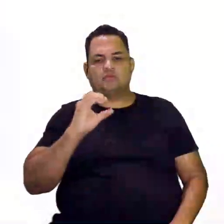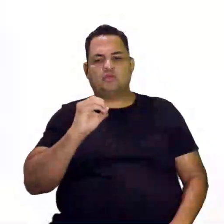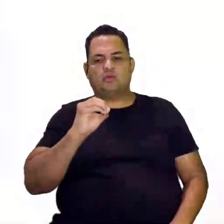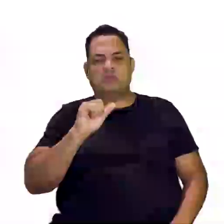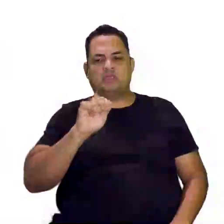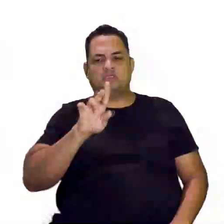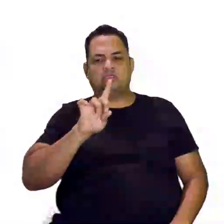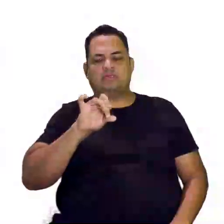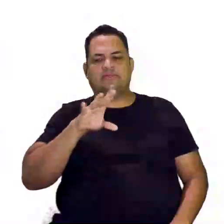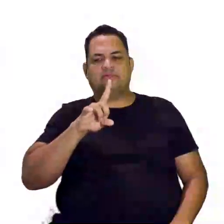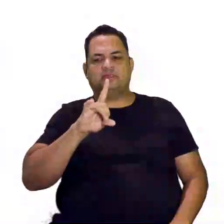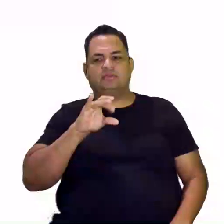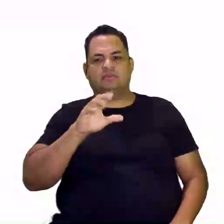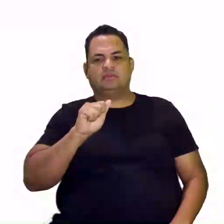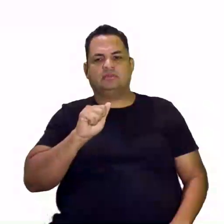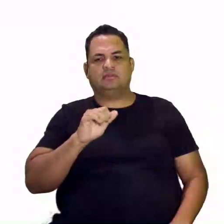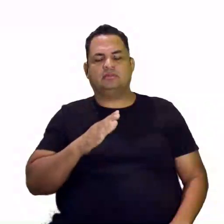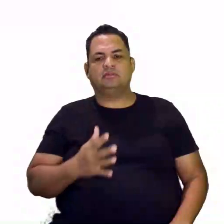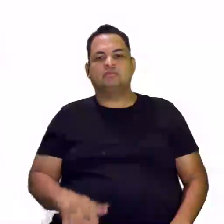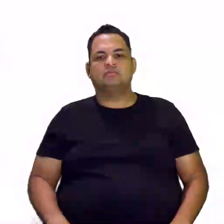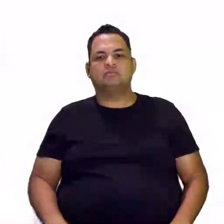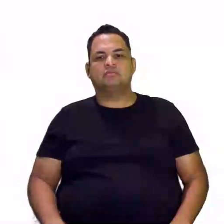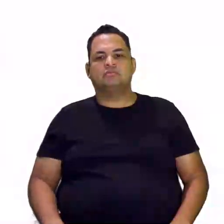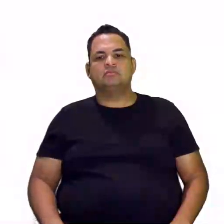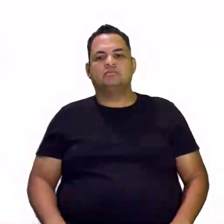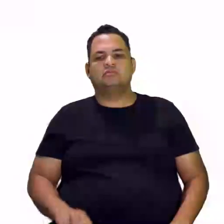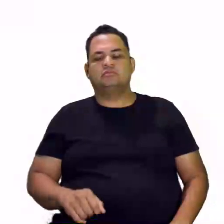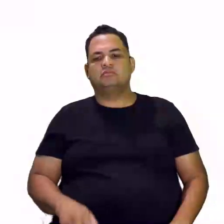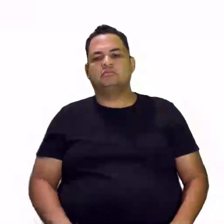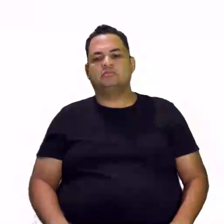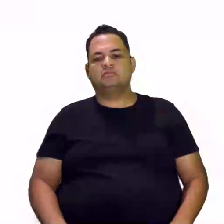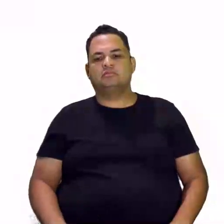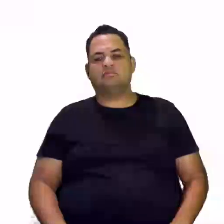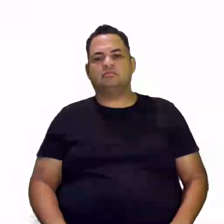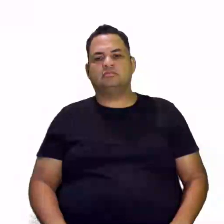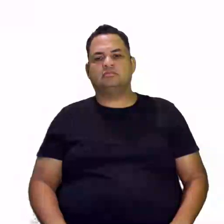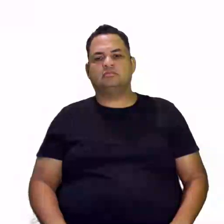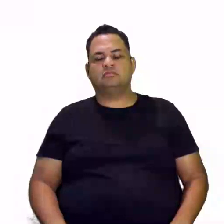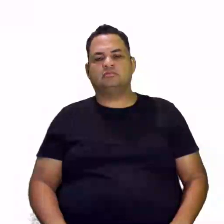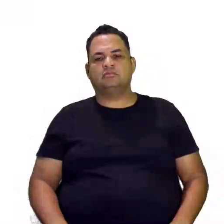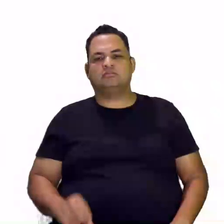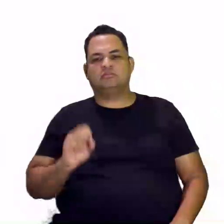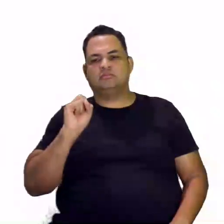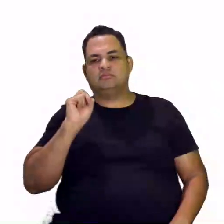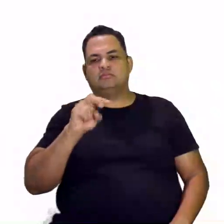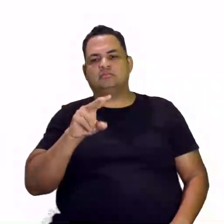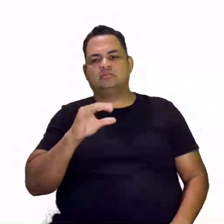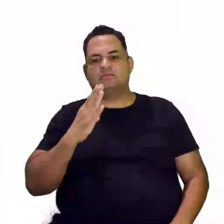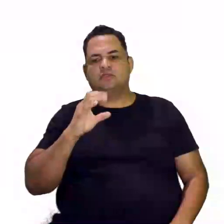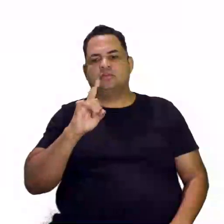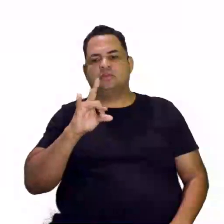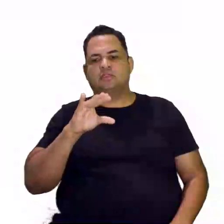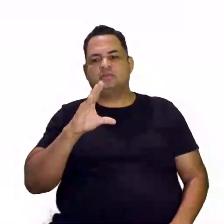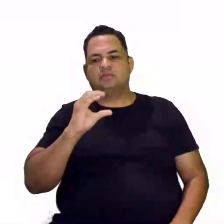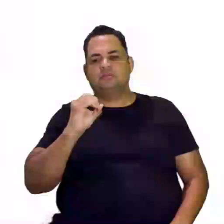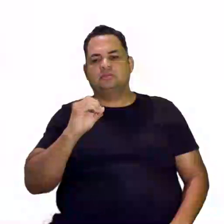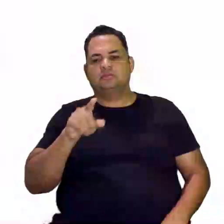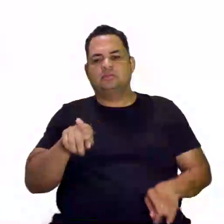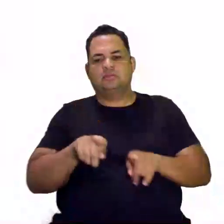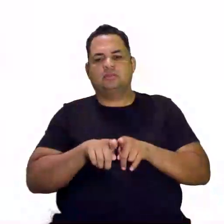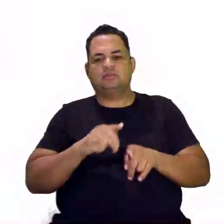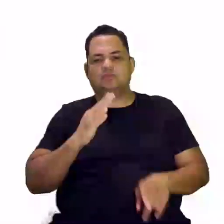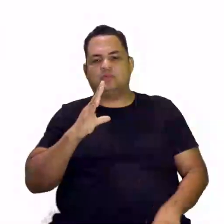agora a gente completa aí, então. Olha lá. Vírus, os cloroplastos e os coacervados. Tudo